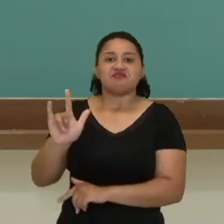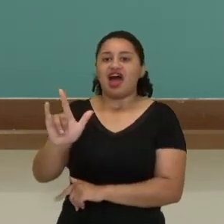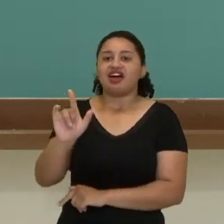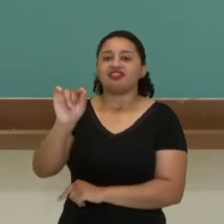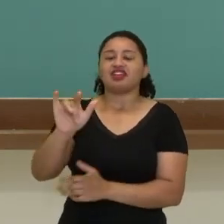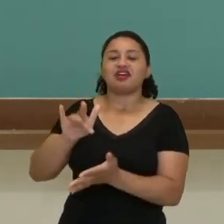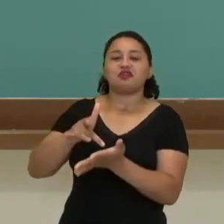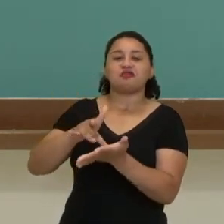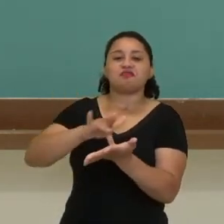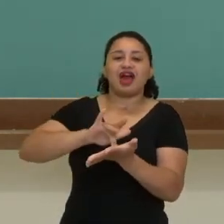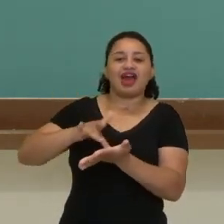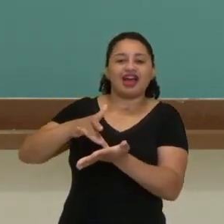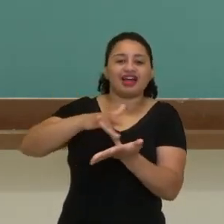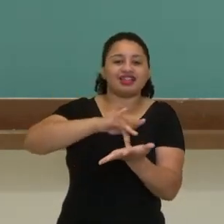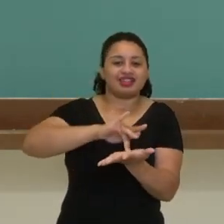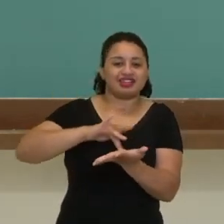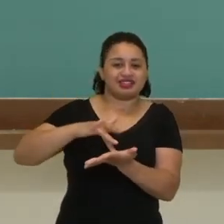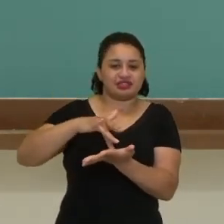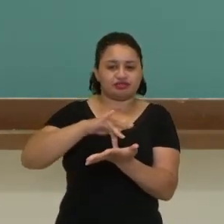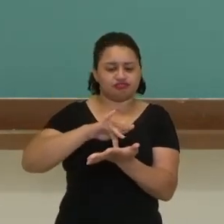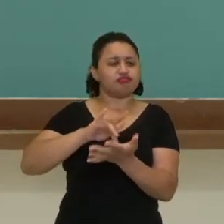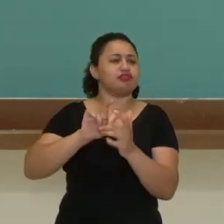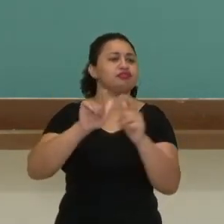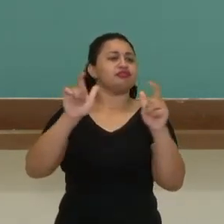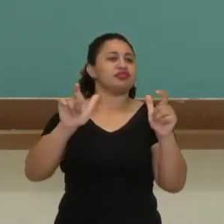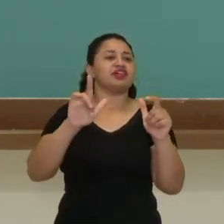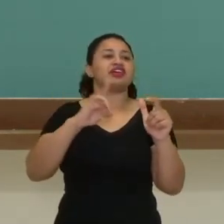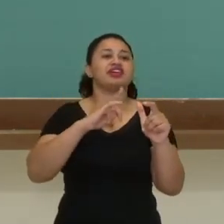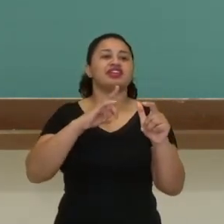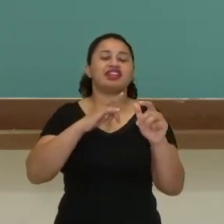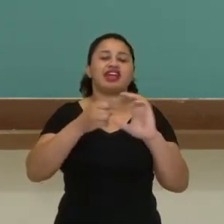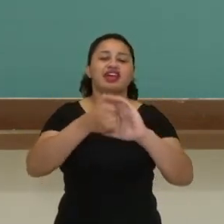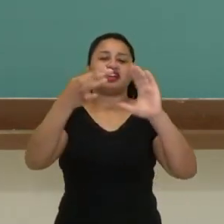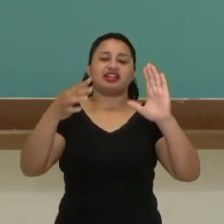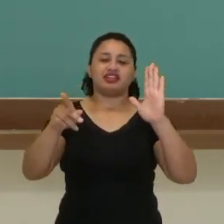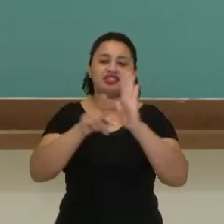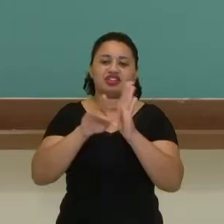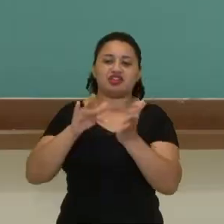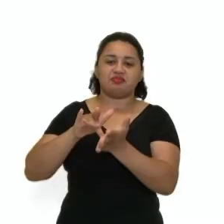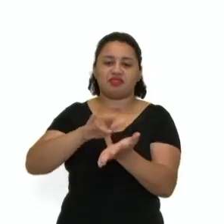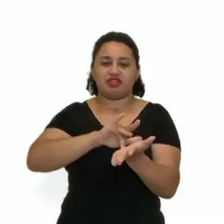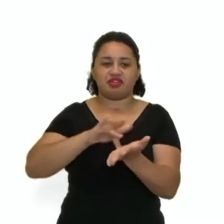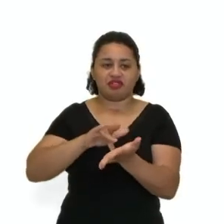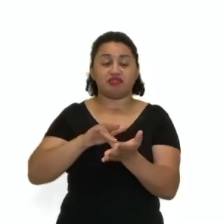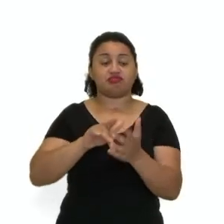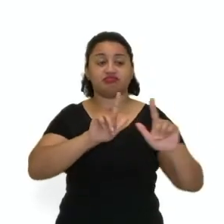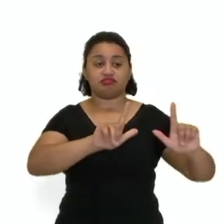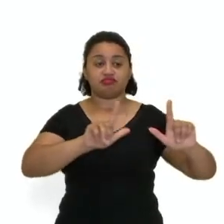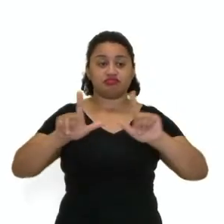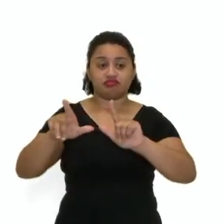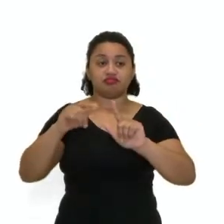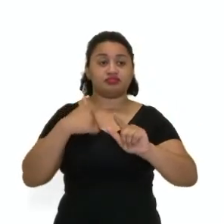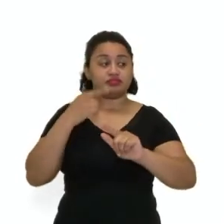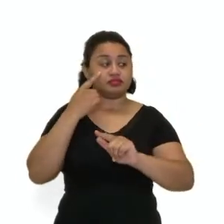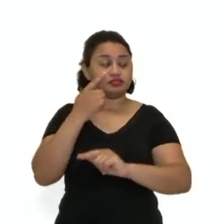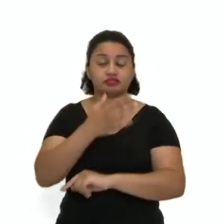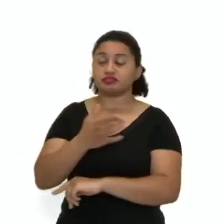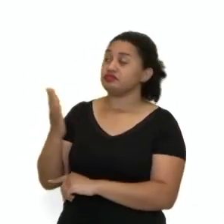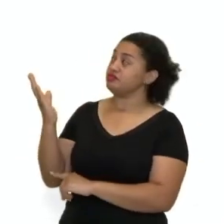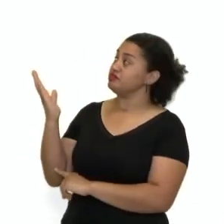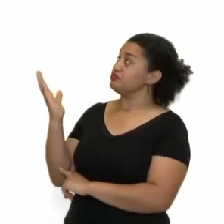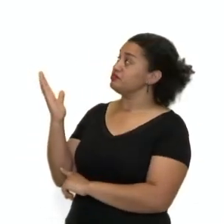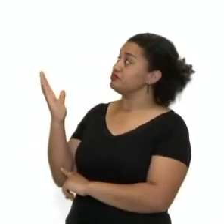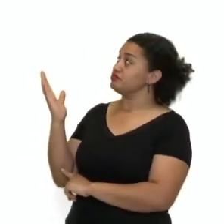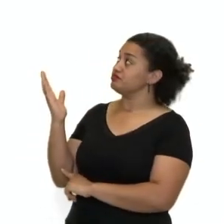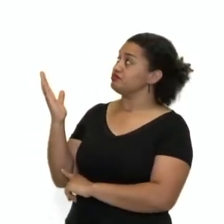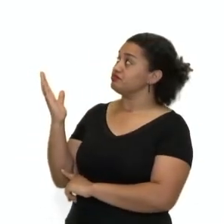bailarinas, né? Então, a maior parte das obras dele tem o caráter da bailarina, como, por exemplo, essas duas obras, e essa aqui é a segunda, a